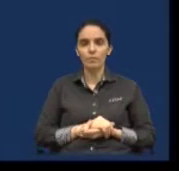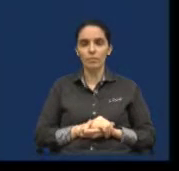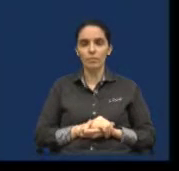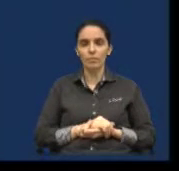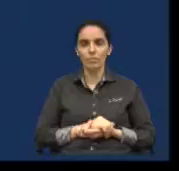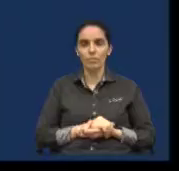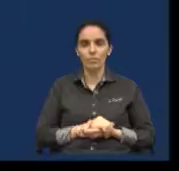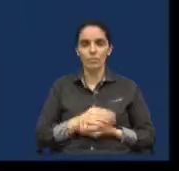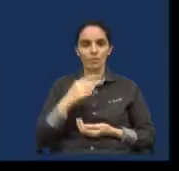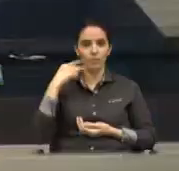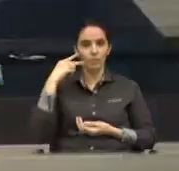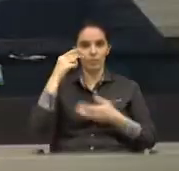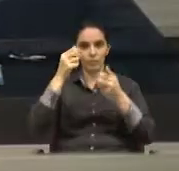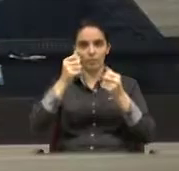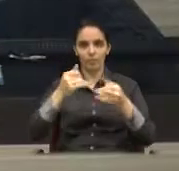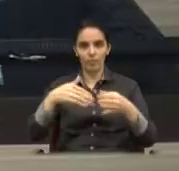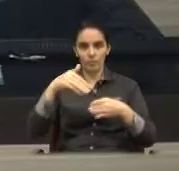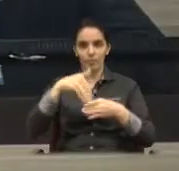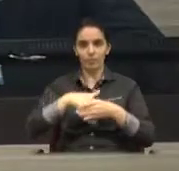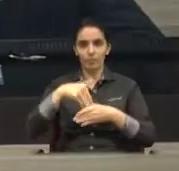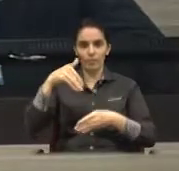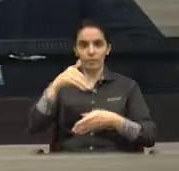Algum vereador deseja justificar?